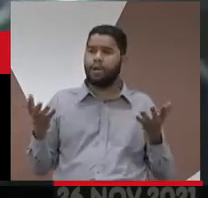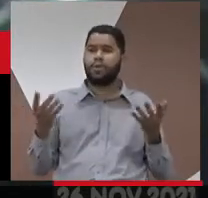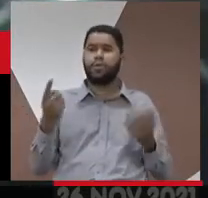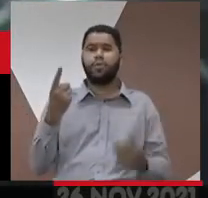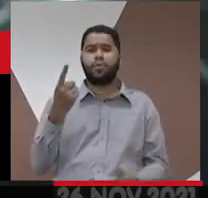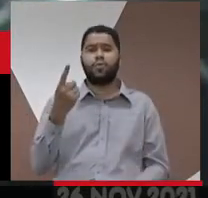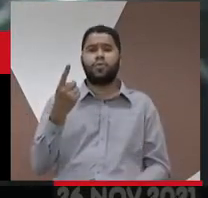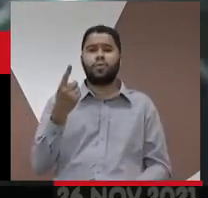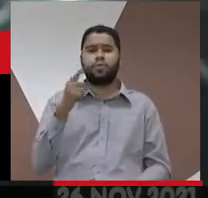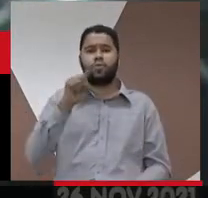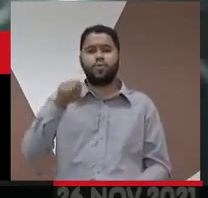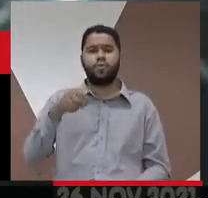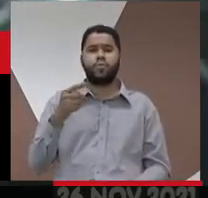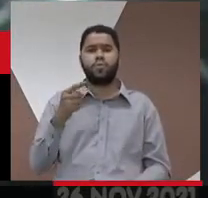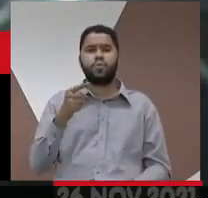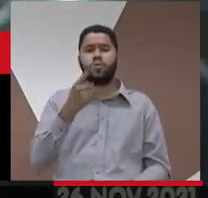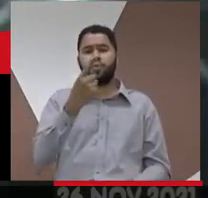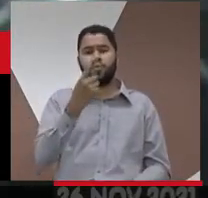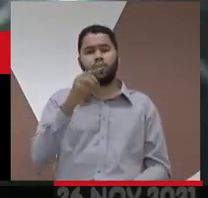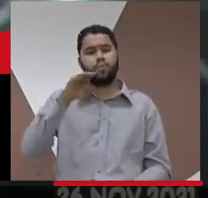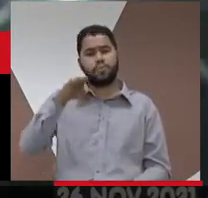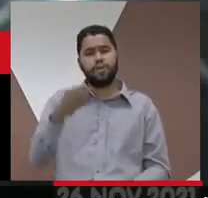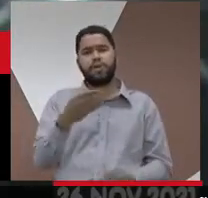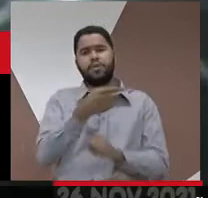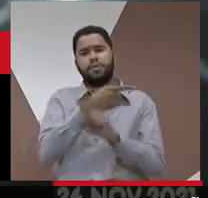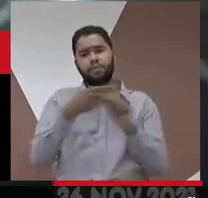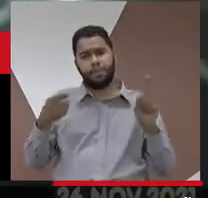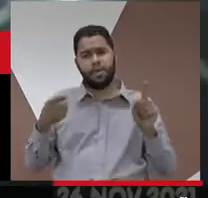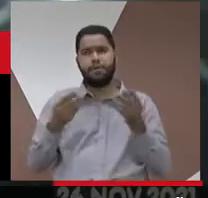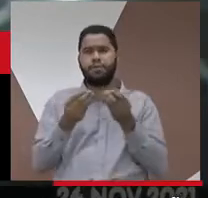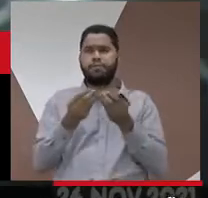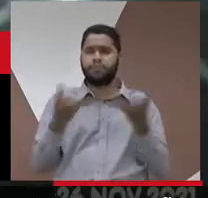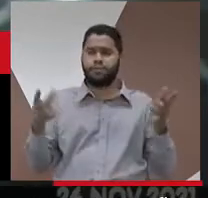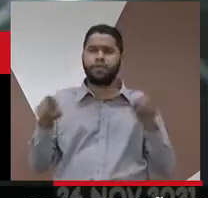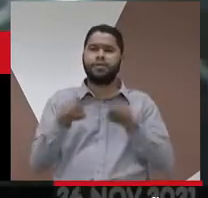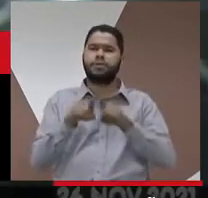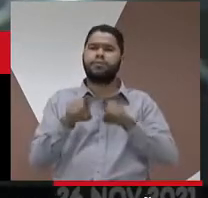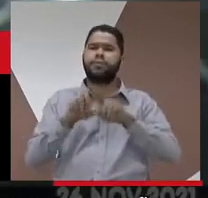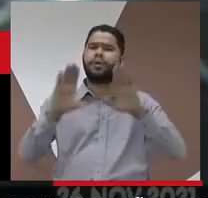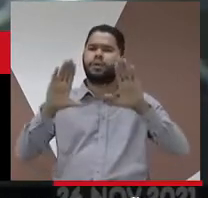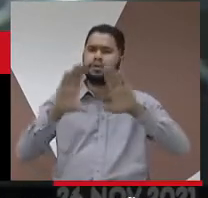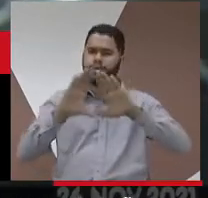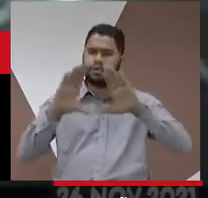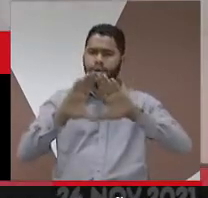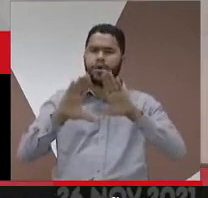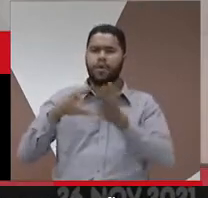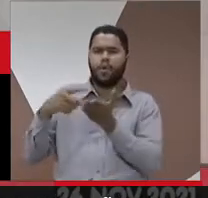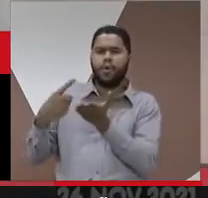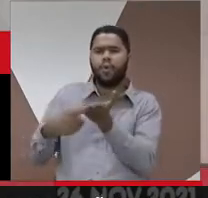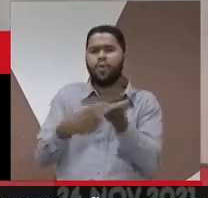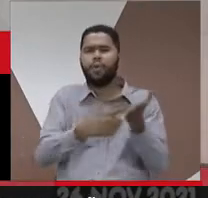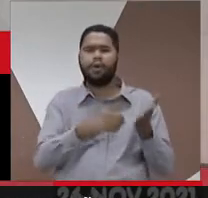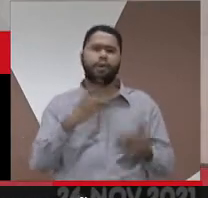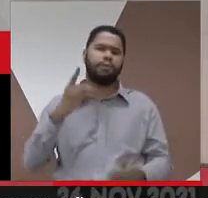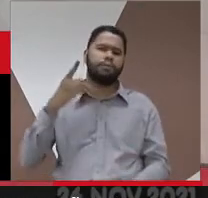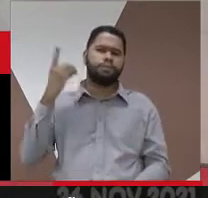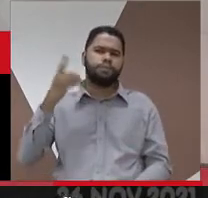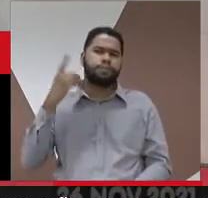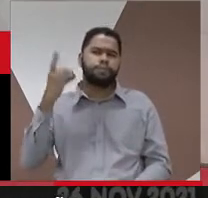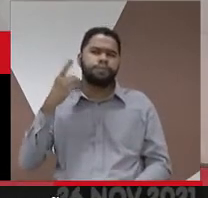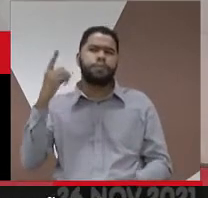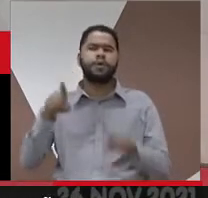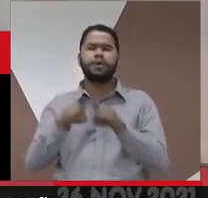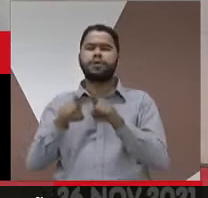que inclusive ocorreu pela Assembleia Legislativa, parece que a Assembleia fez um acordo entre os deputados e daqui foi feita